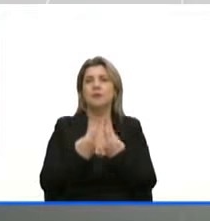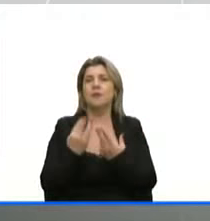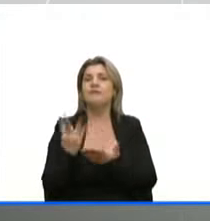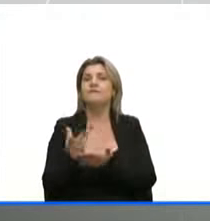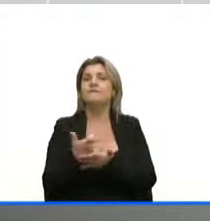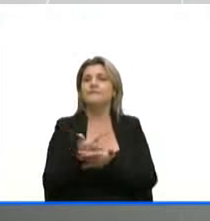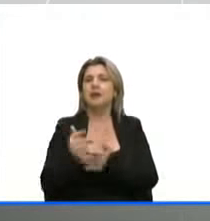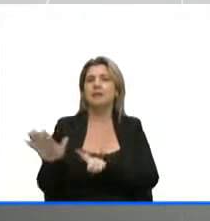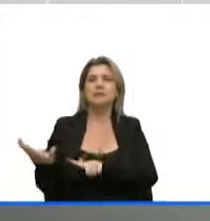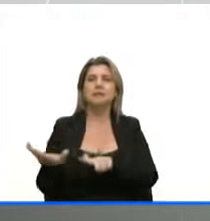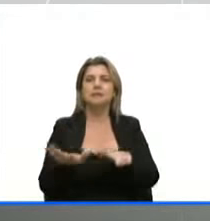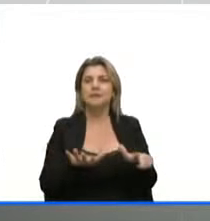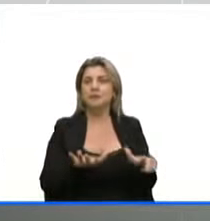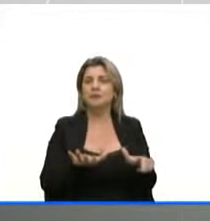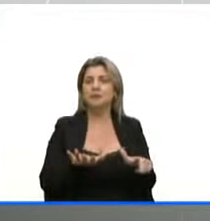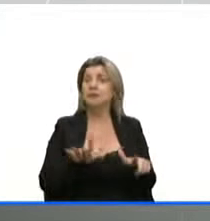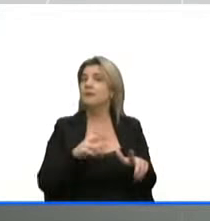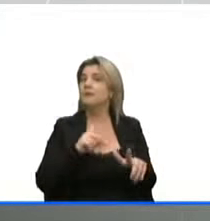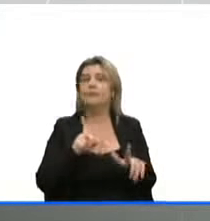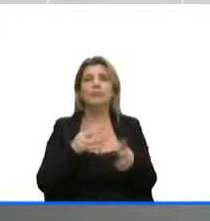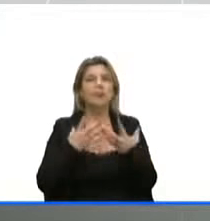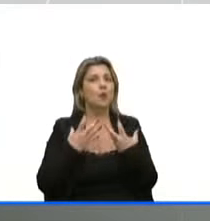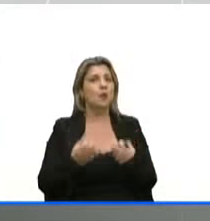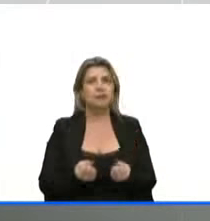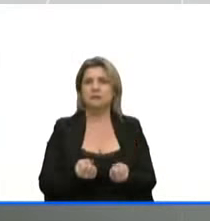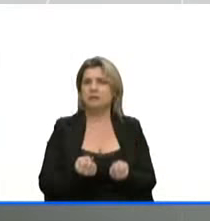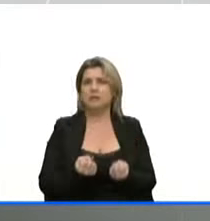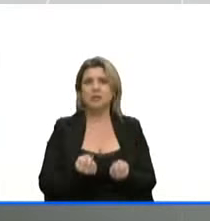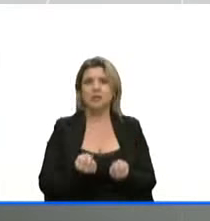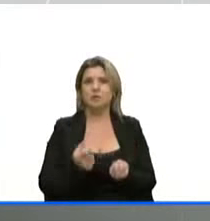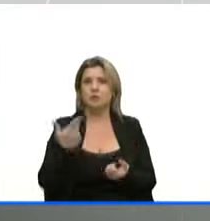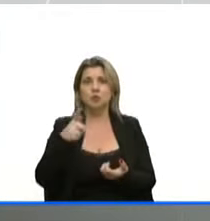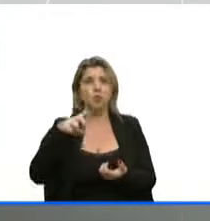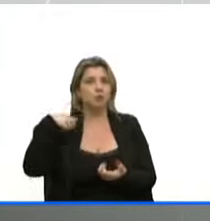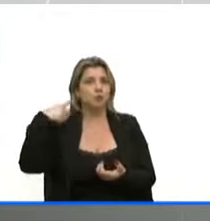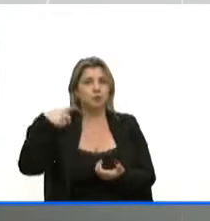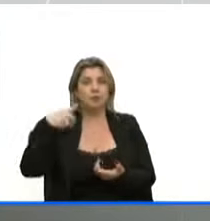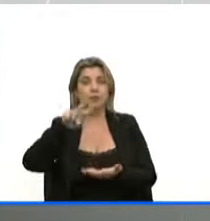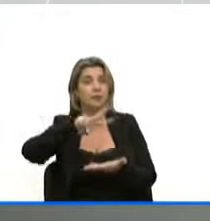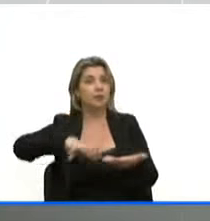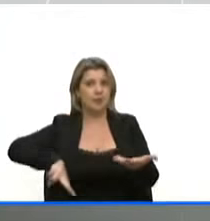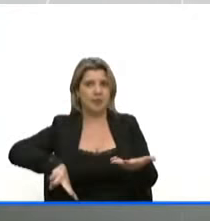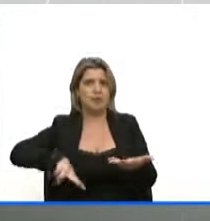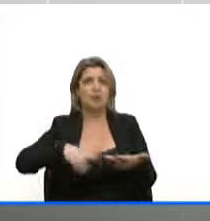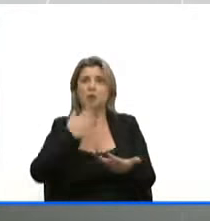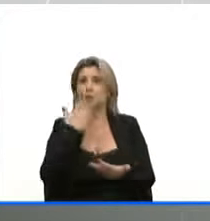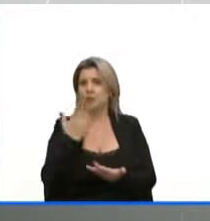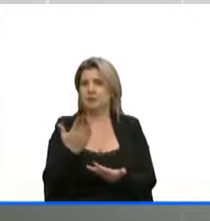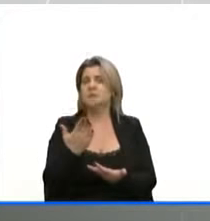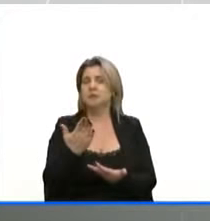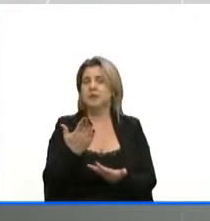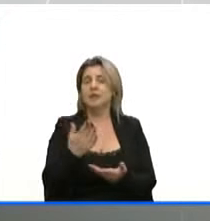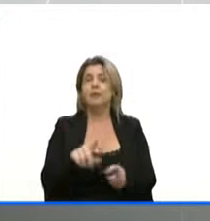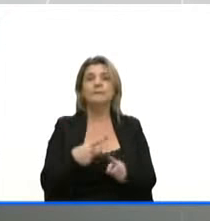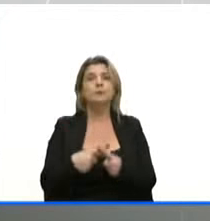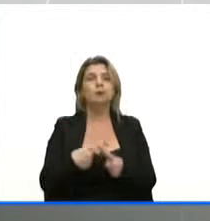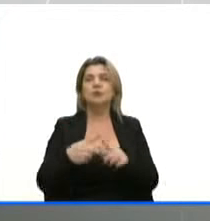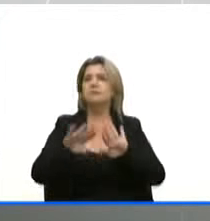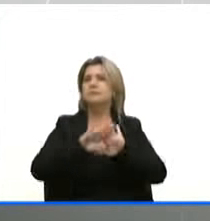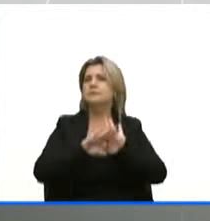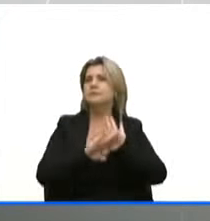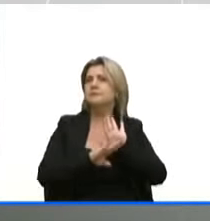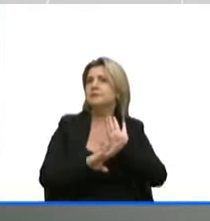né? É que eu não concordo que outro deputado leia o parecer dele, eu acho que regimentalmente não